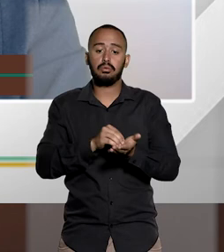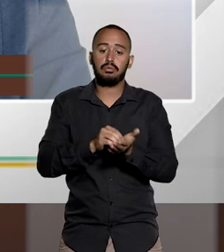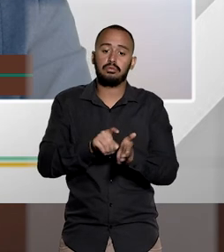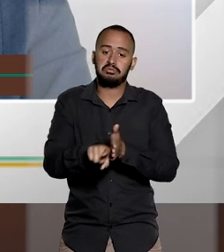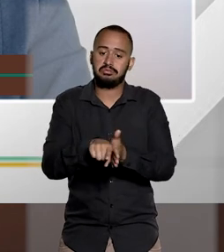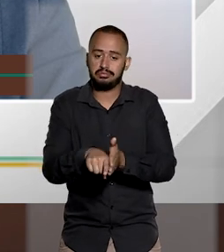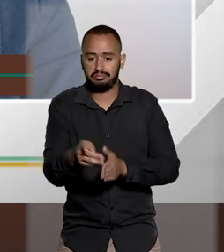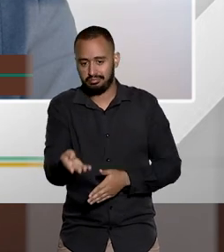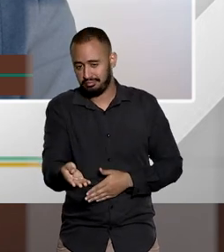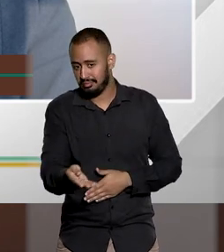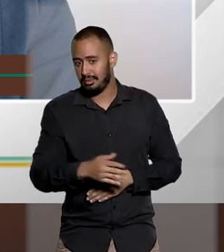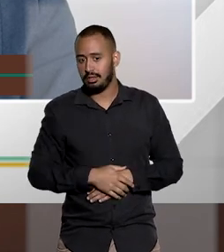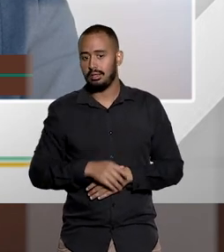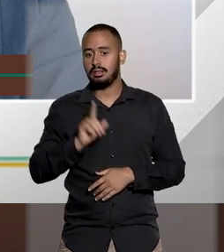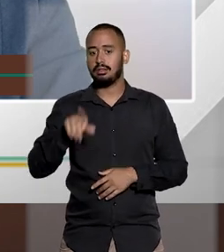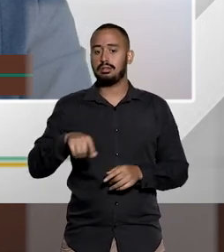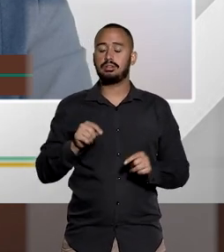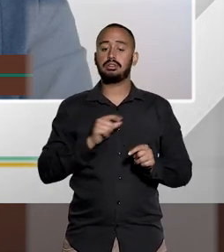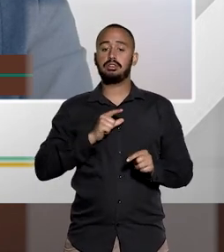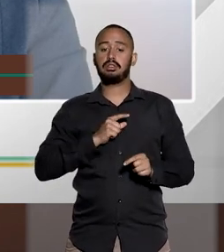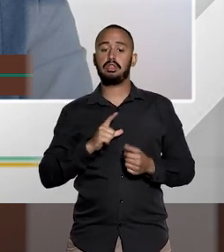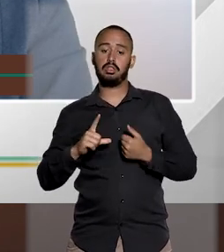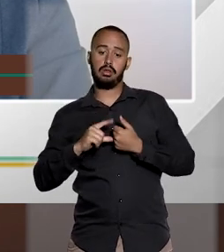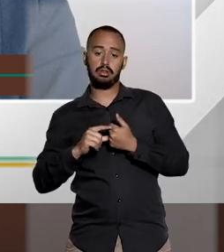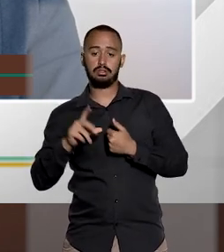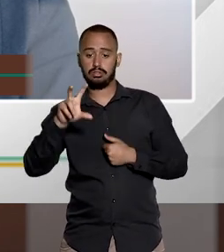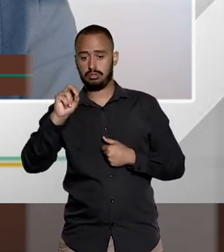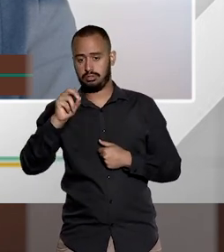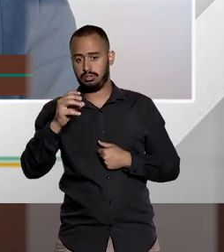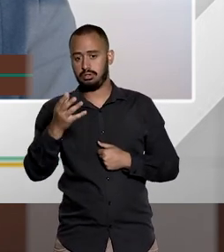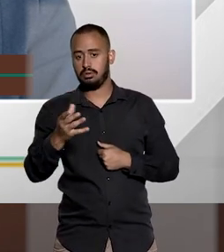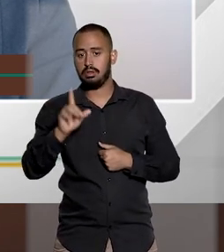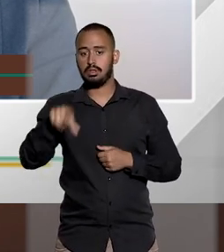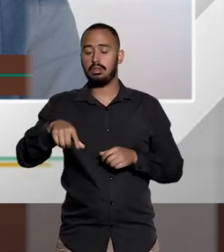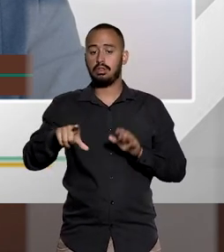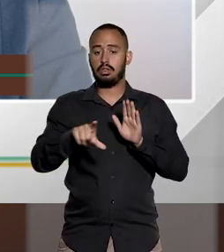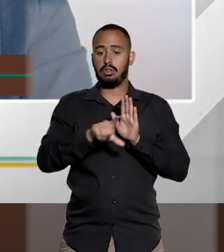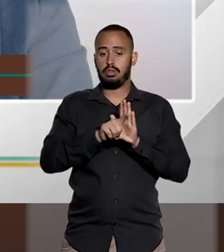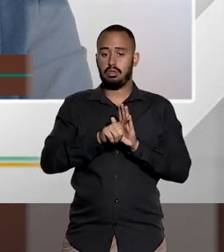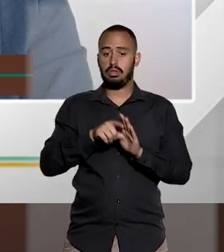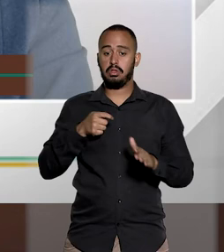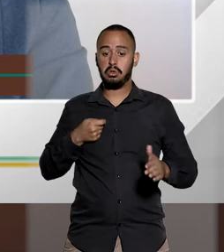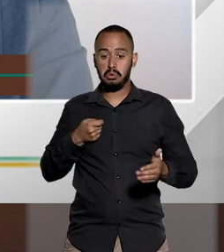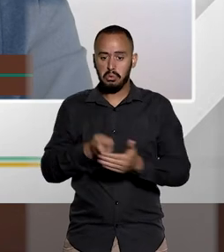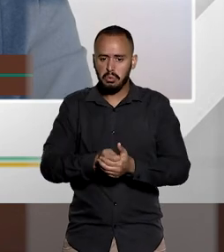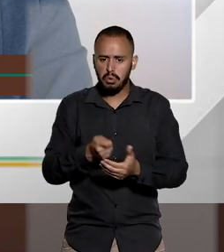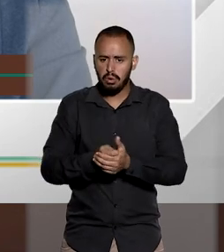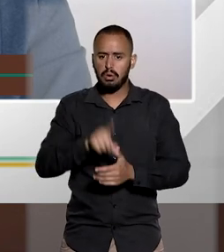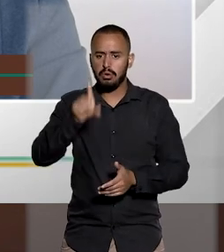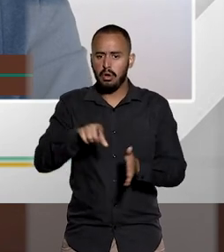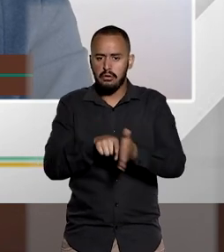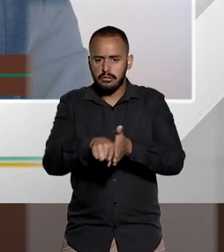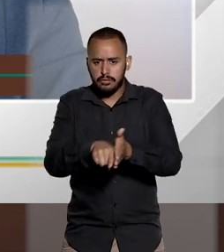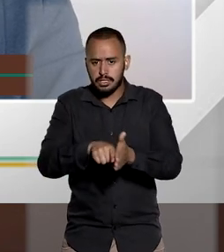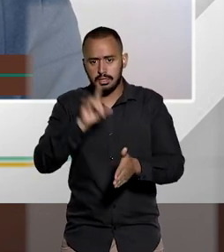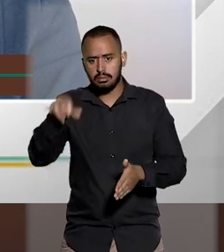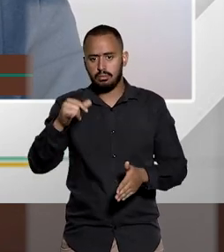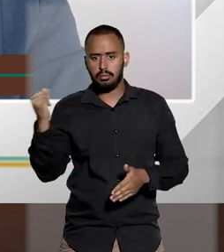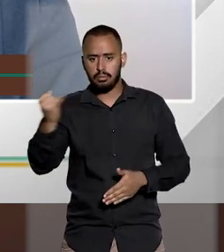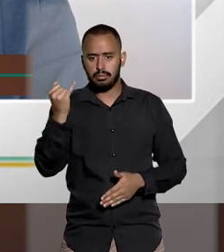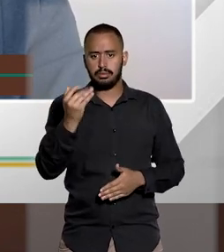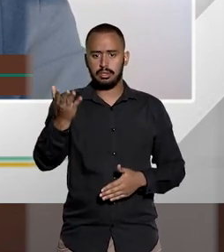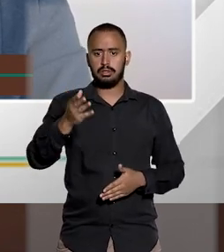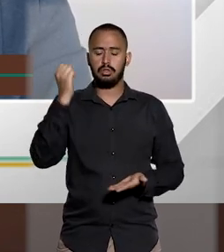com base nesse fator que nós temos que o artigo 50 da nova lei determina exigências bem expressas da fiscalização, principalmente